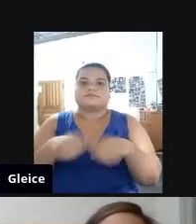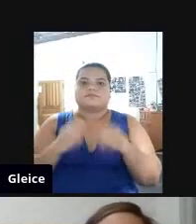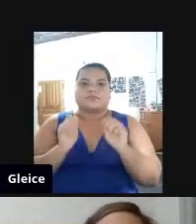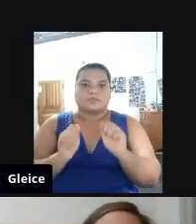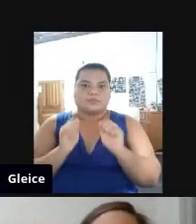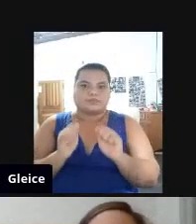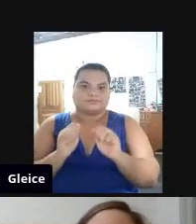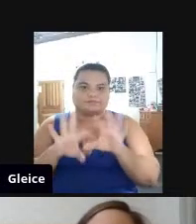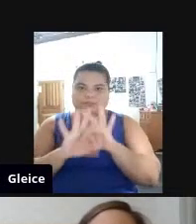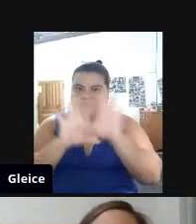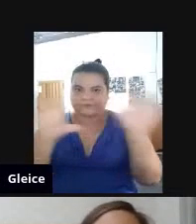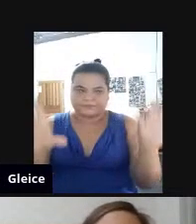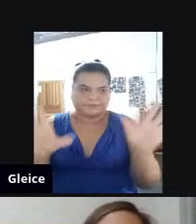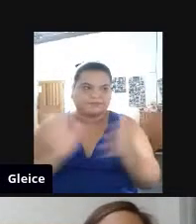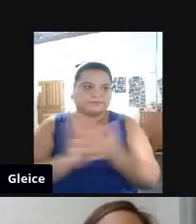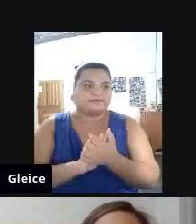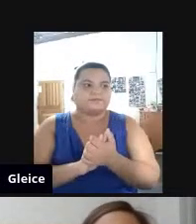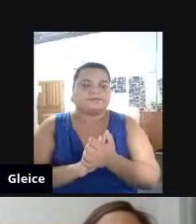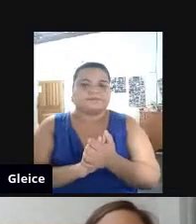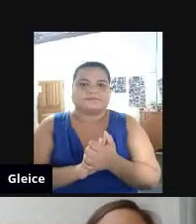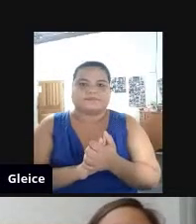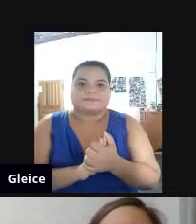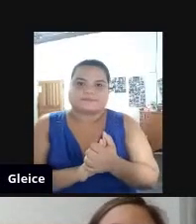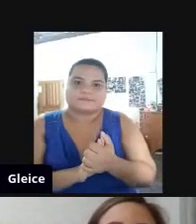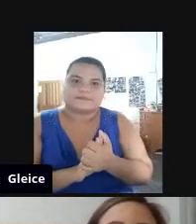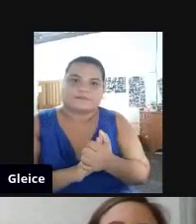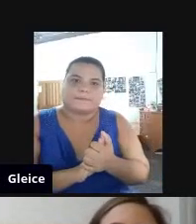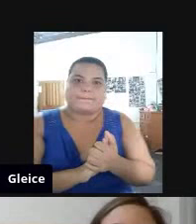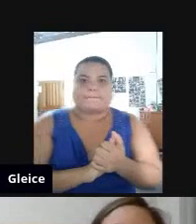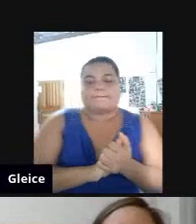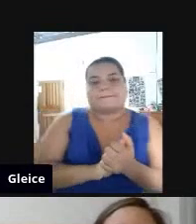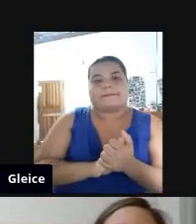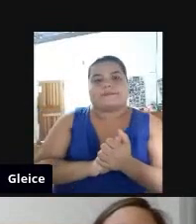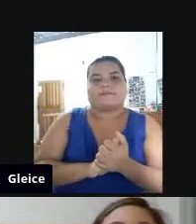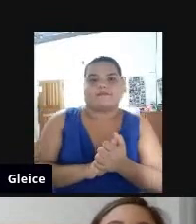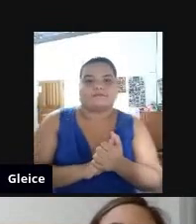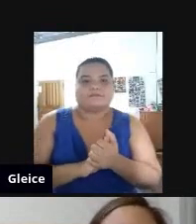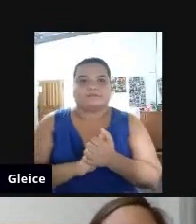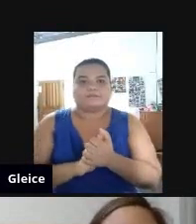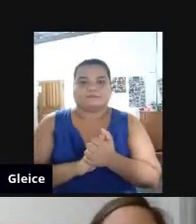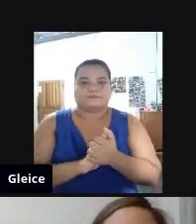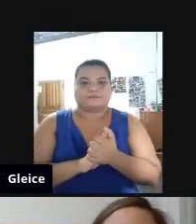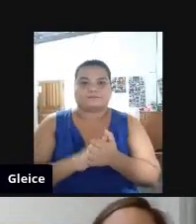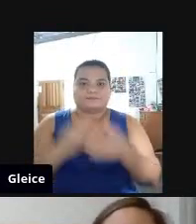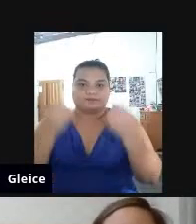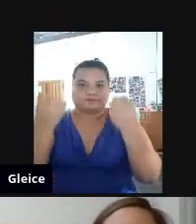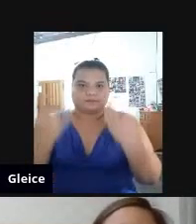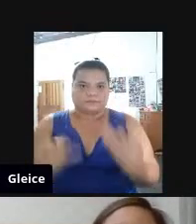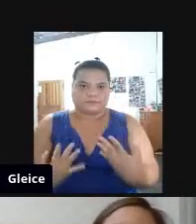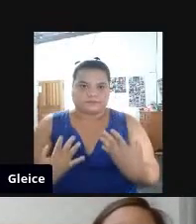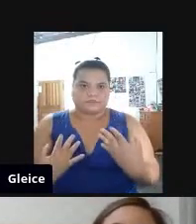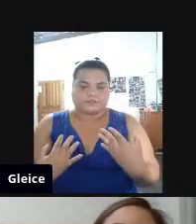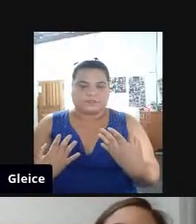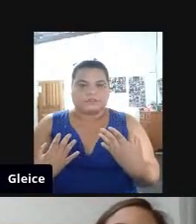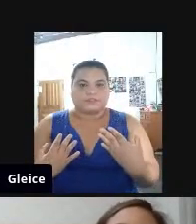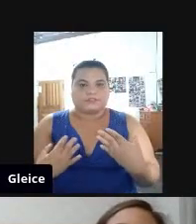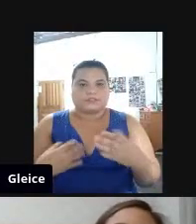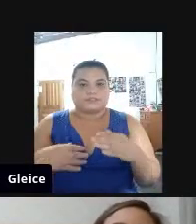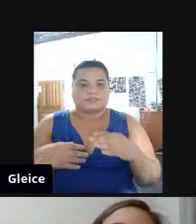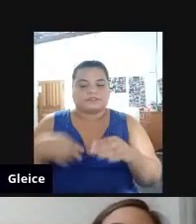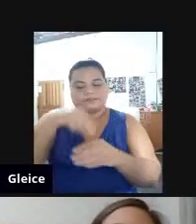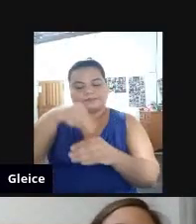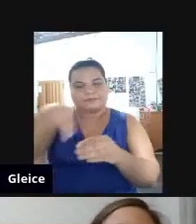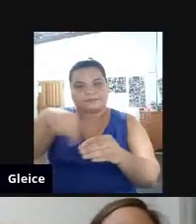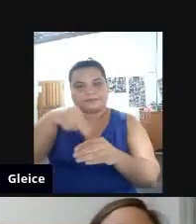comigo. Bem, gente, para a gente falar um pouquinho sobre a nutrição no transtorno do espectro autista, a gente primeiro